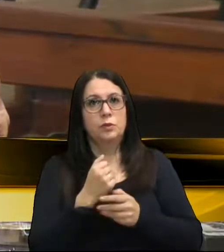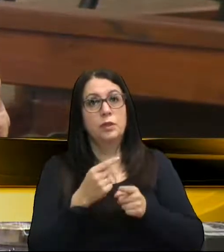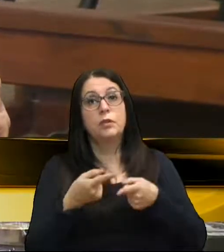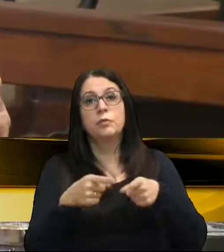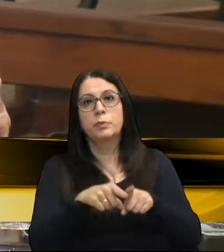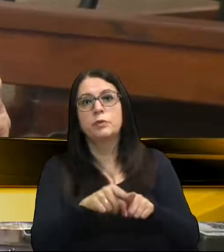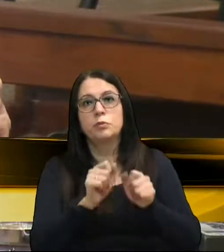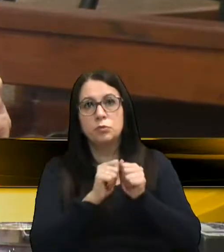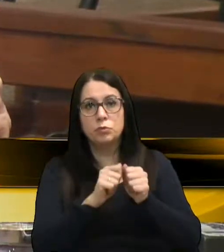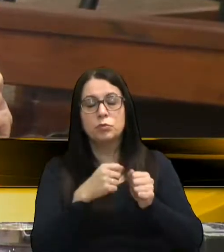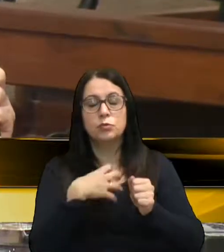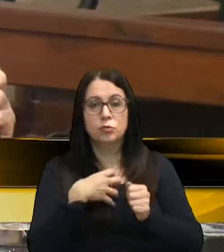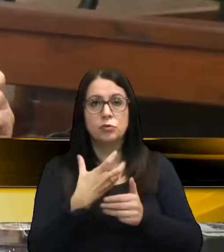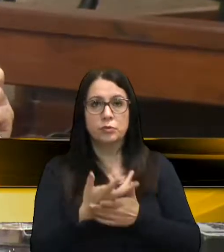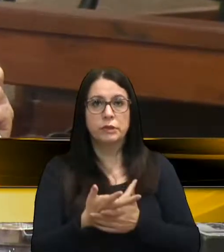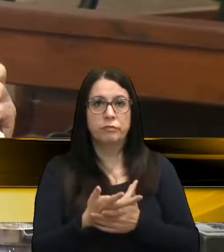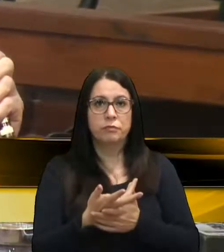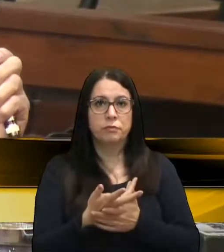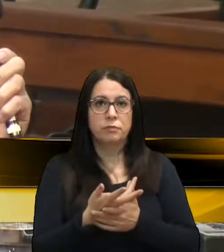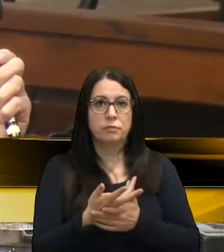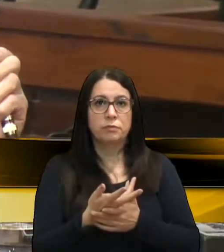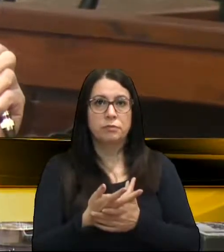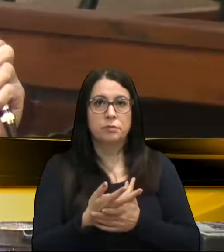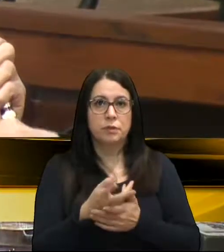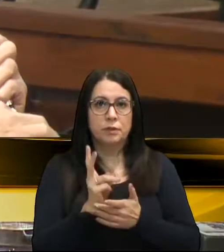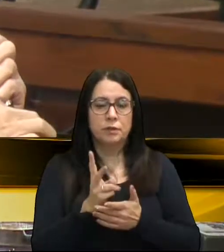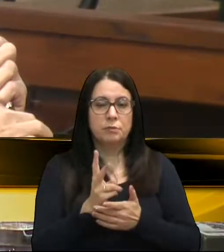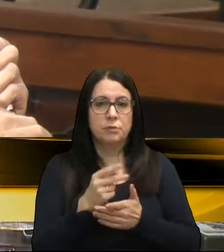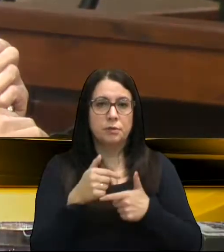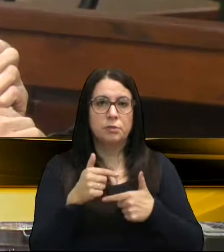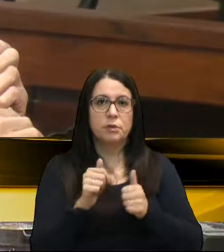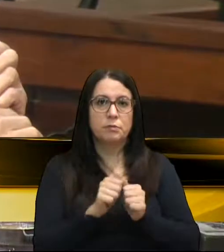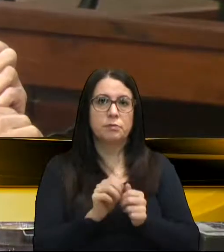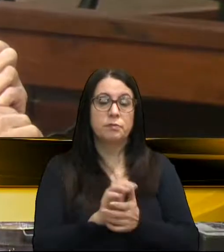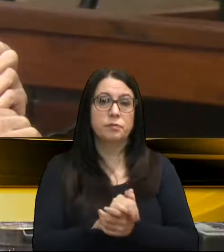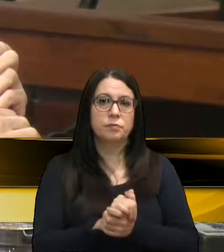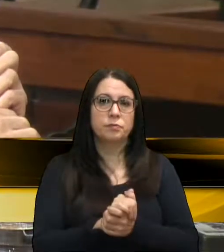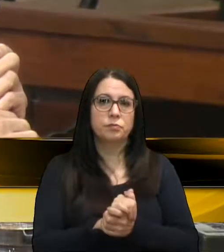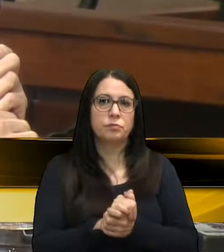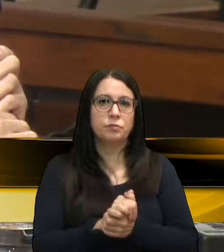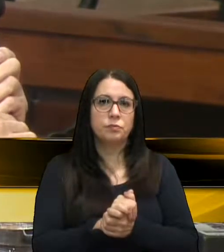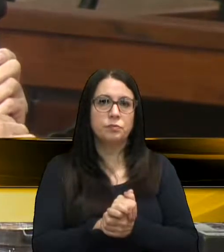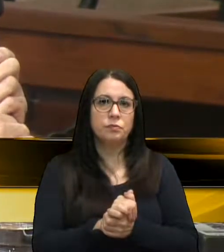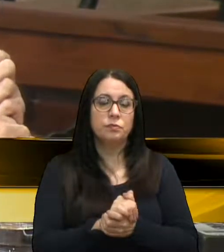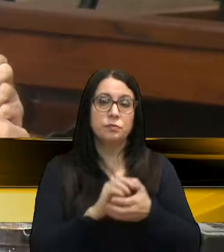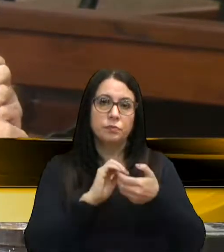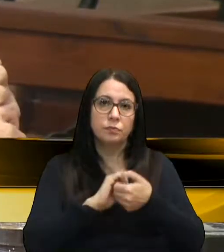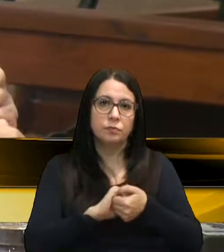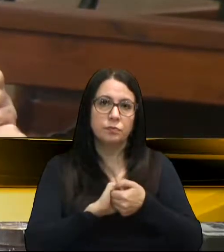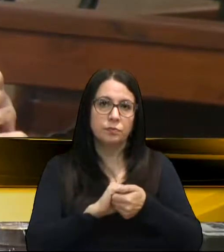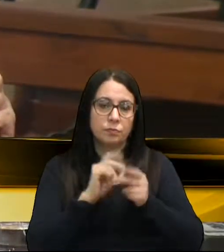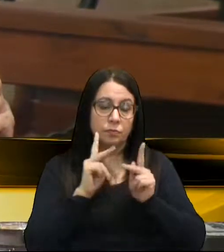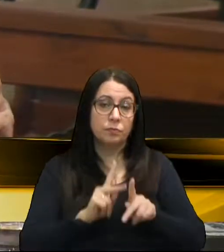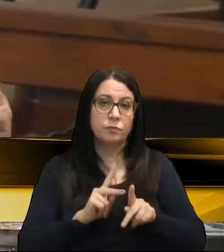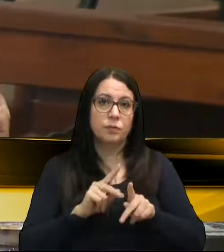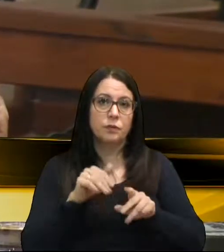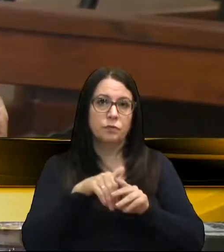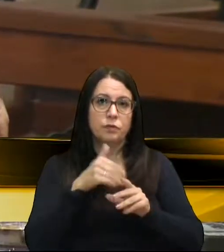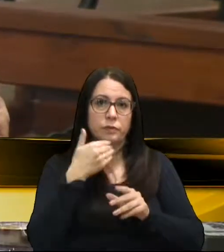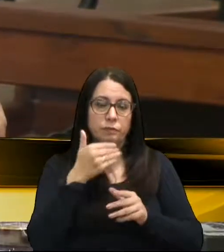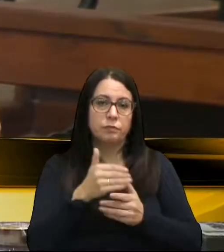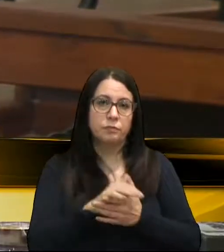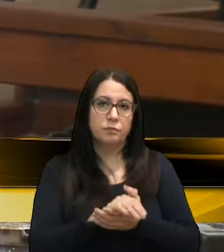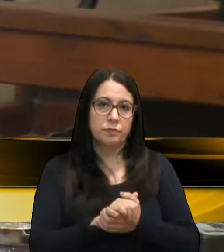aí, de forma assim, abnegada, vamos dizer assim. Então, cumprimentar esse pessoal e voto